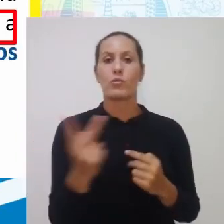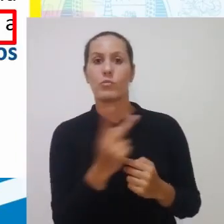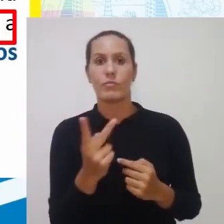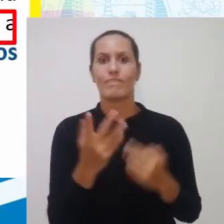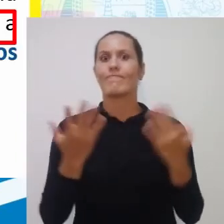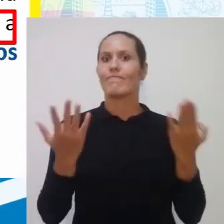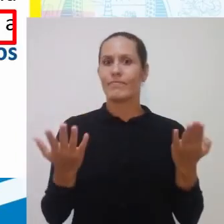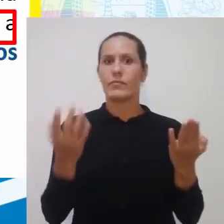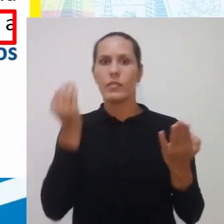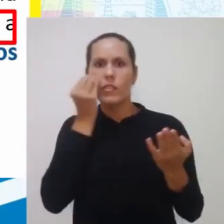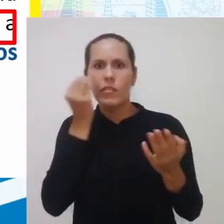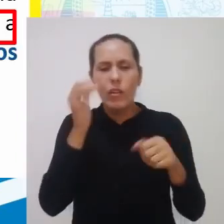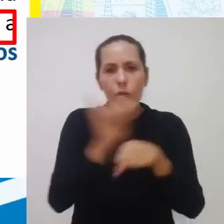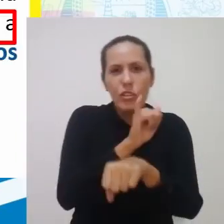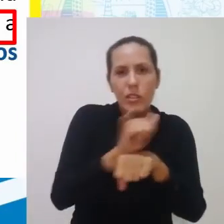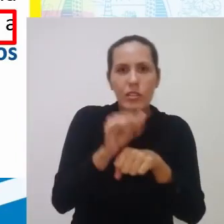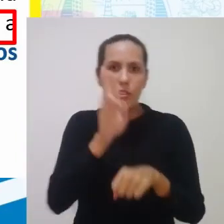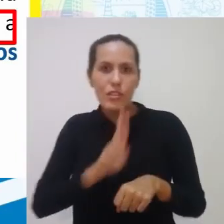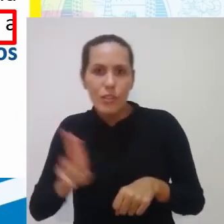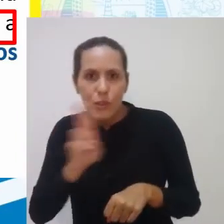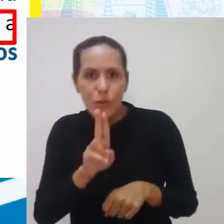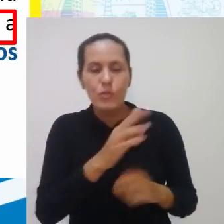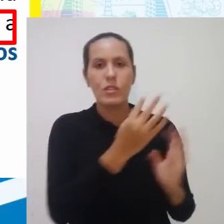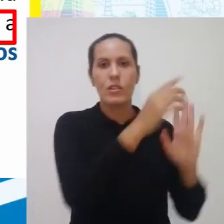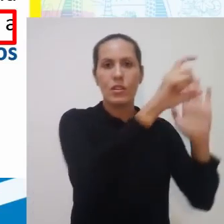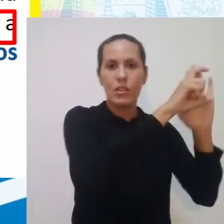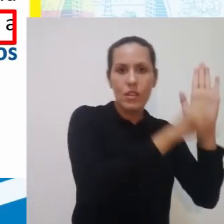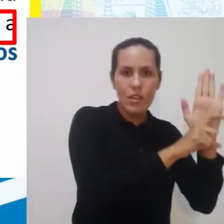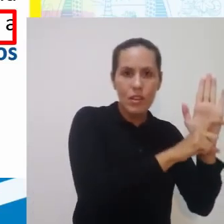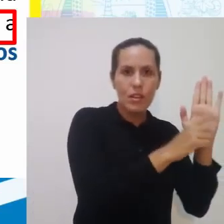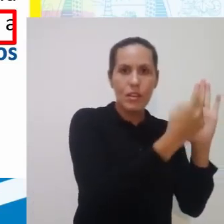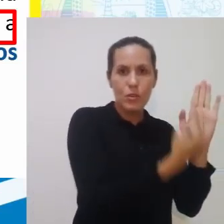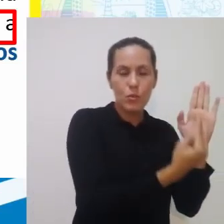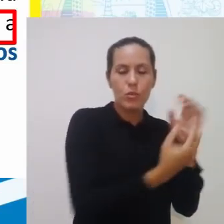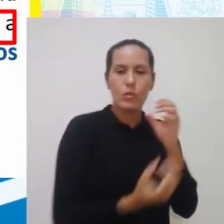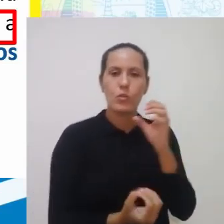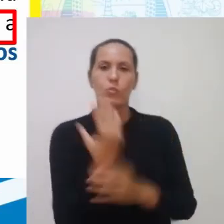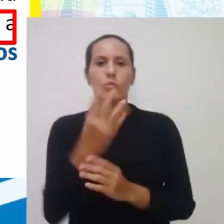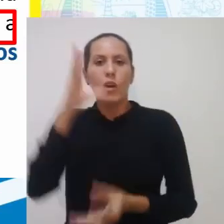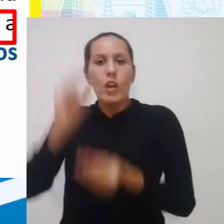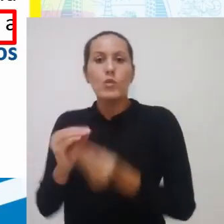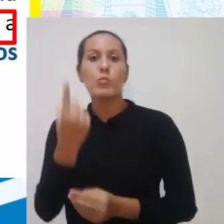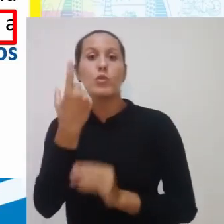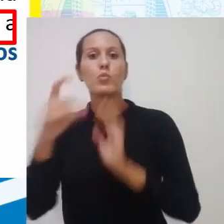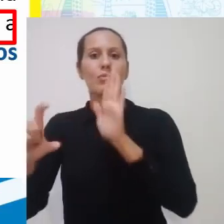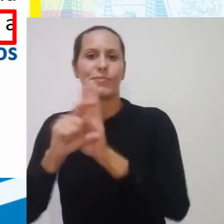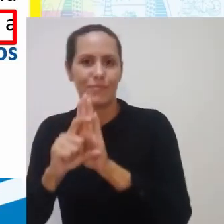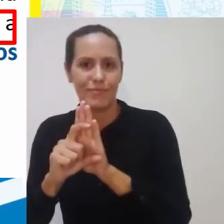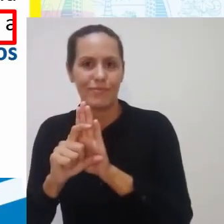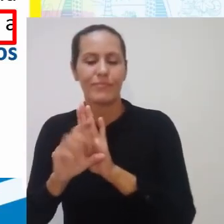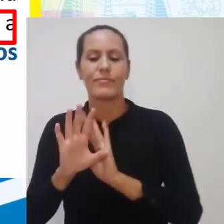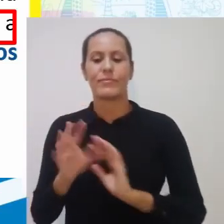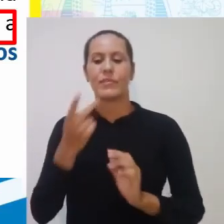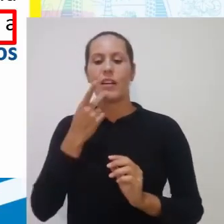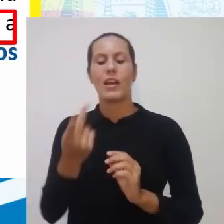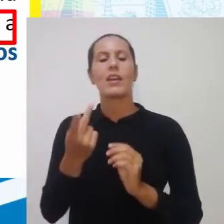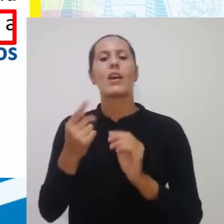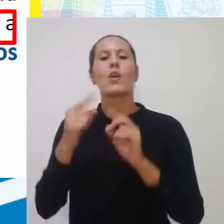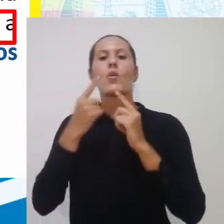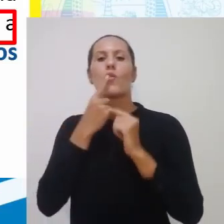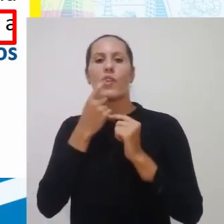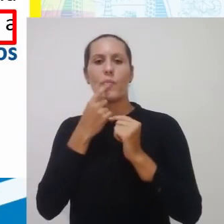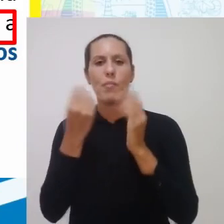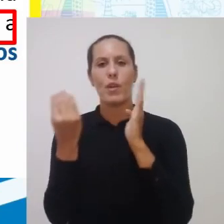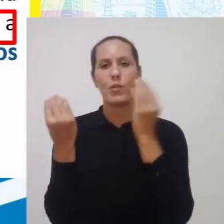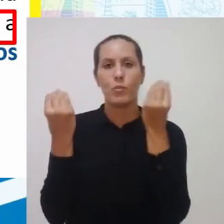entender melhor que estratégias eu usei para resumir aquele texto de 2 parágrafos em um parágrafo só, eu destaquei para vocês as estratégias que eu usei